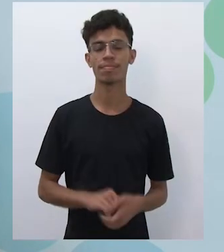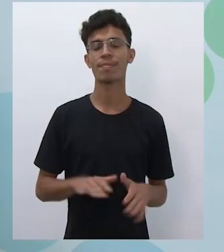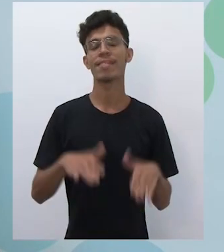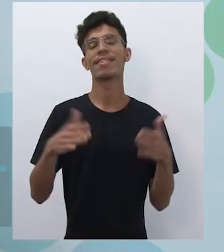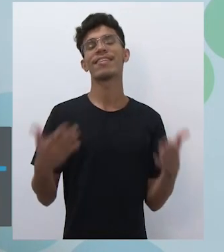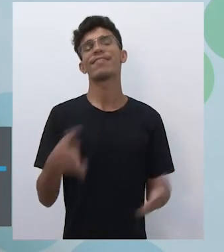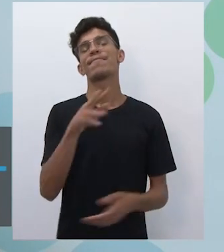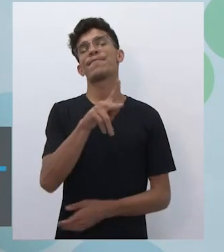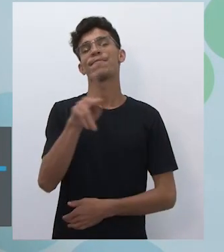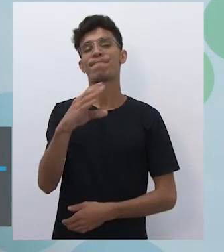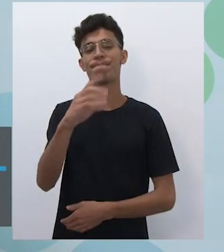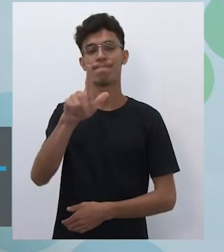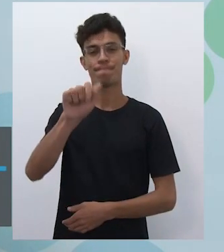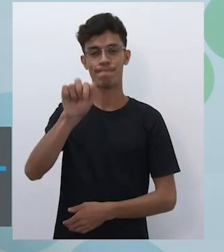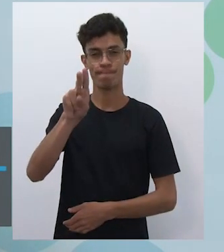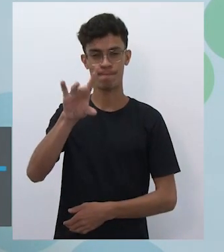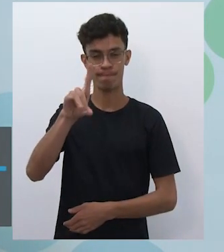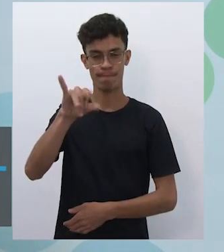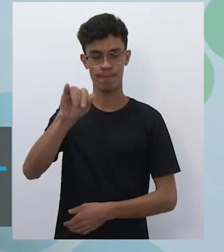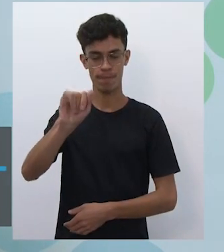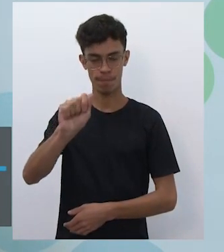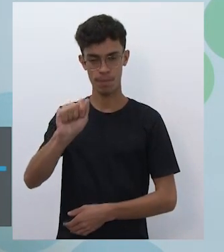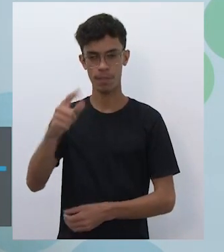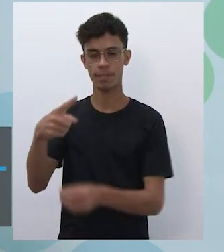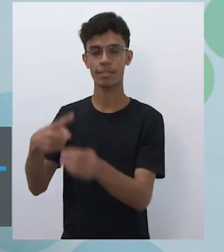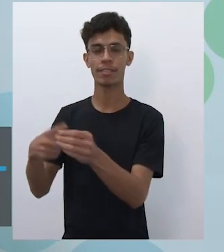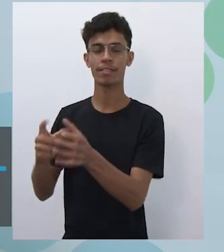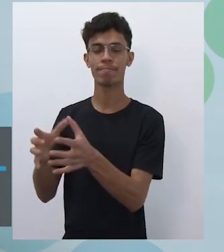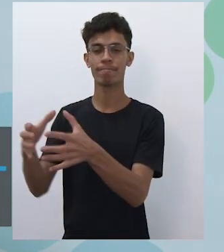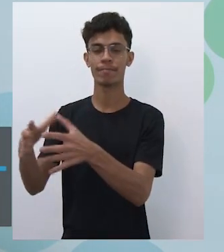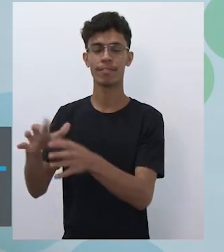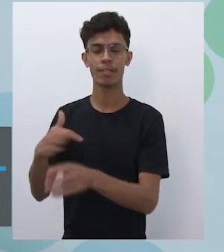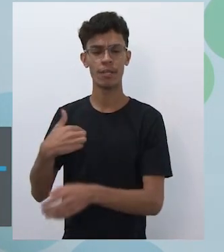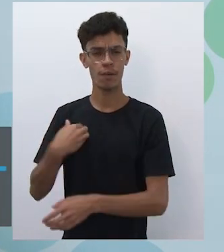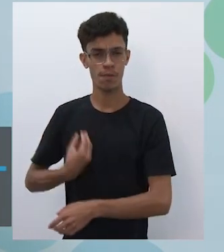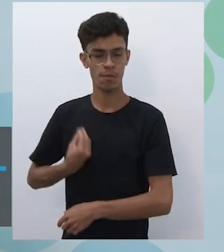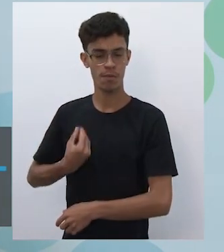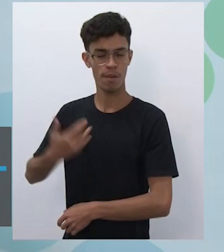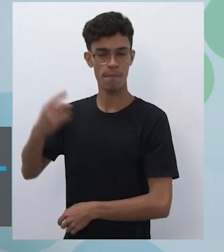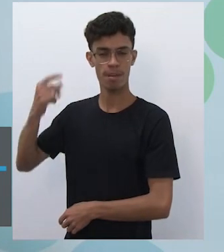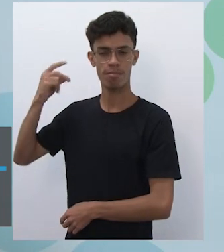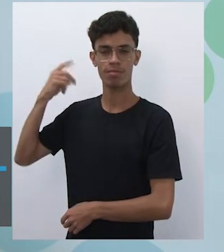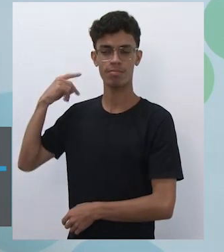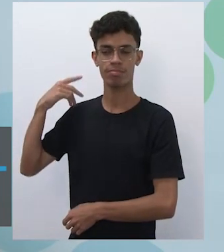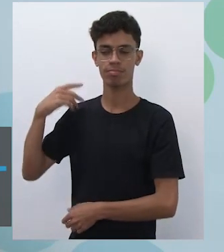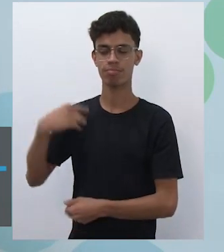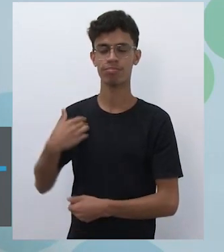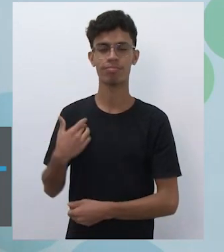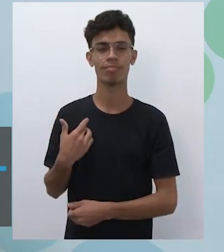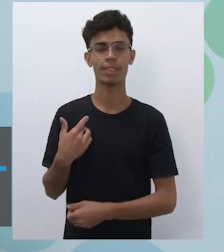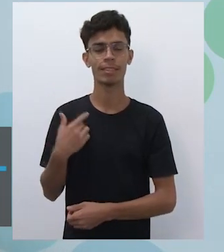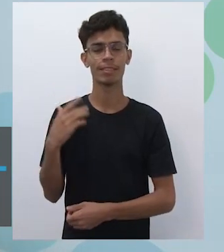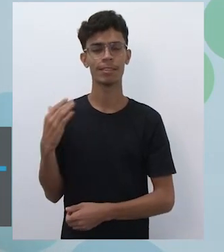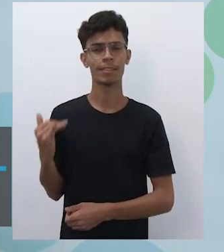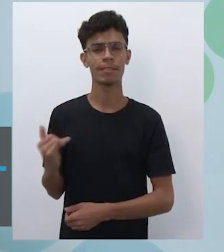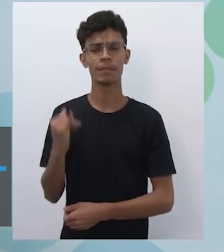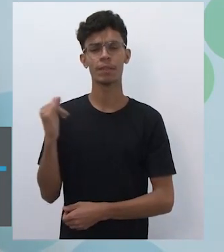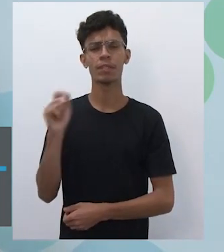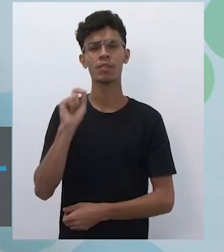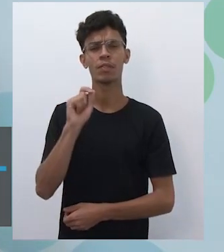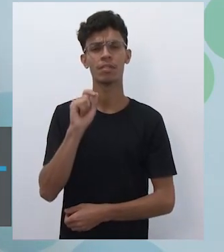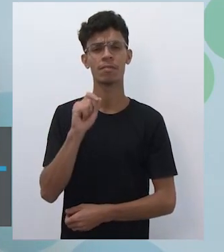Então, professora Cláudia, vou pensar aqui na cidade de Bofete, que é onde eu morava. Então, acho que algumas coisas que seria interessante